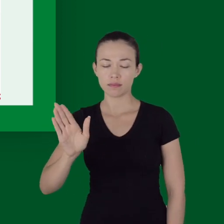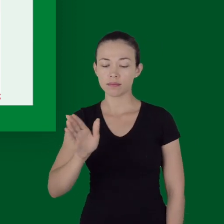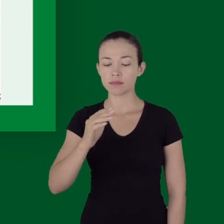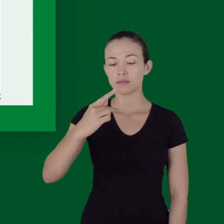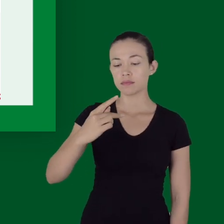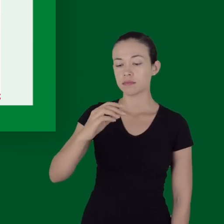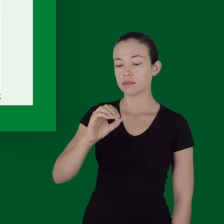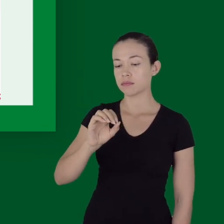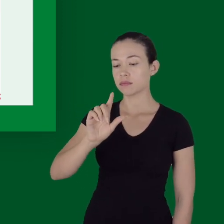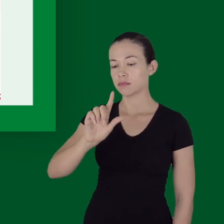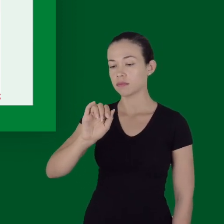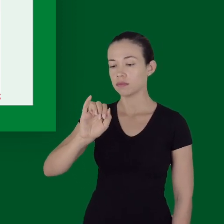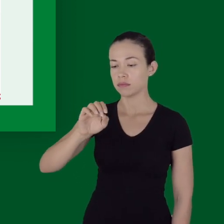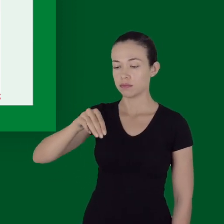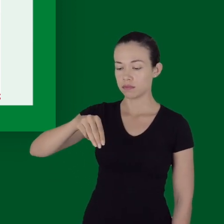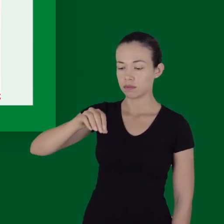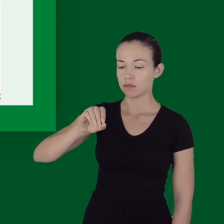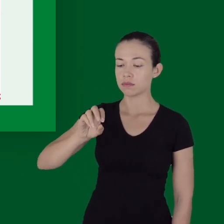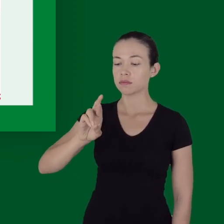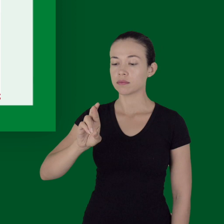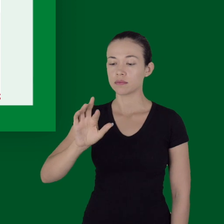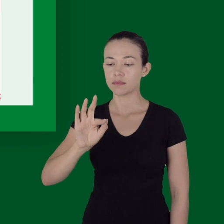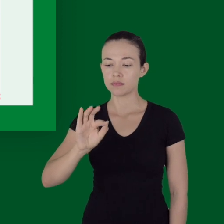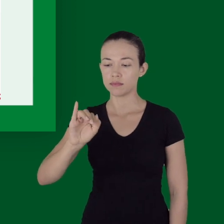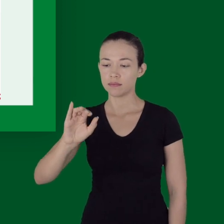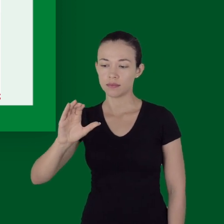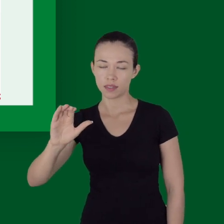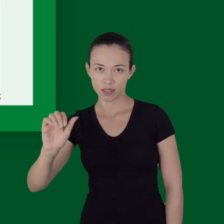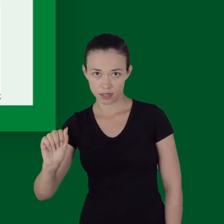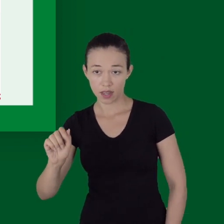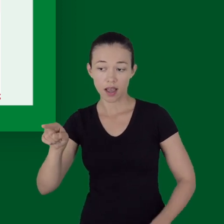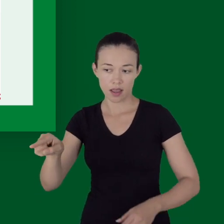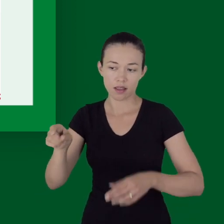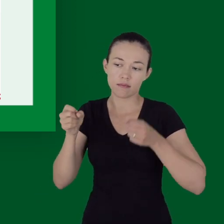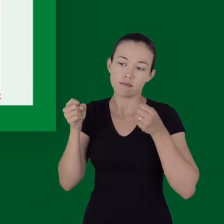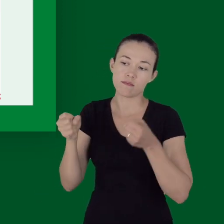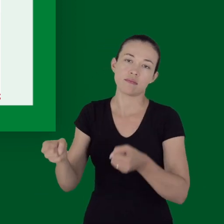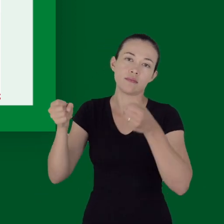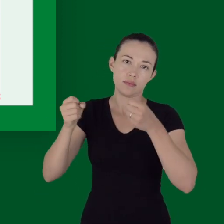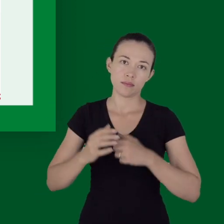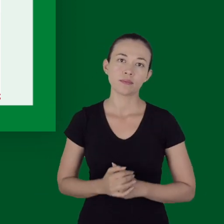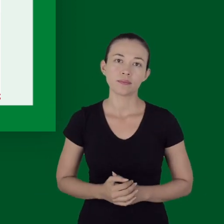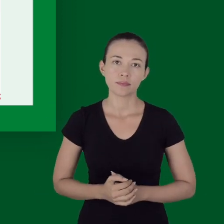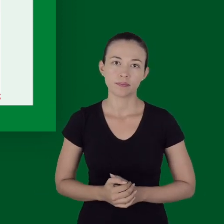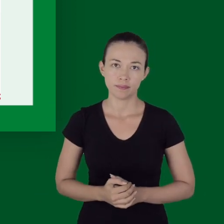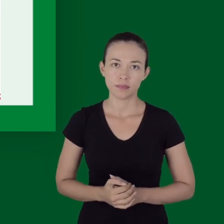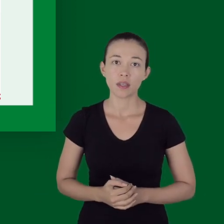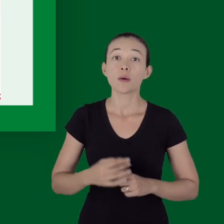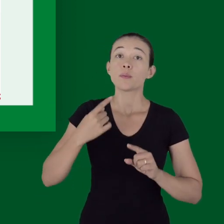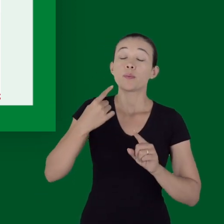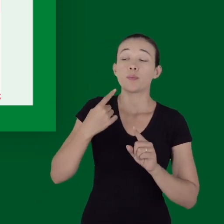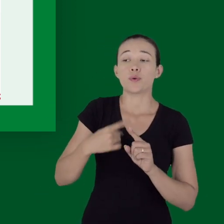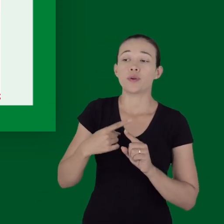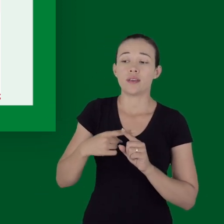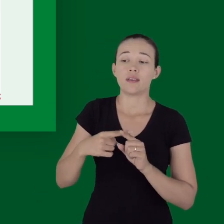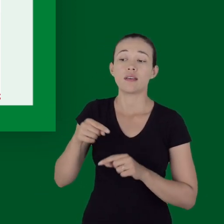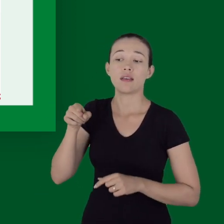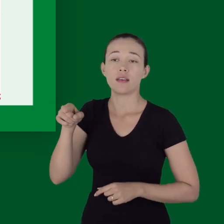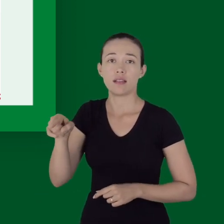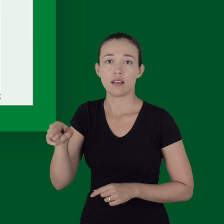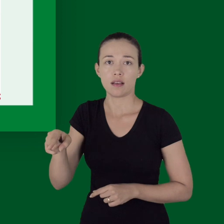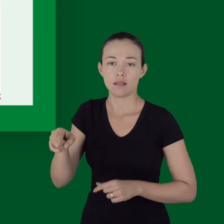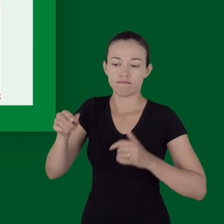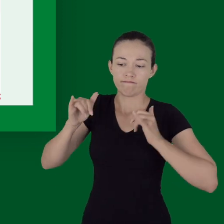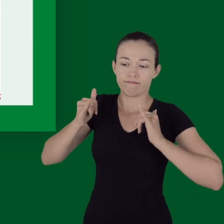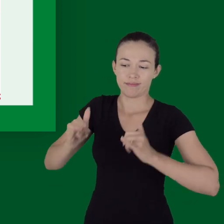numa taquicardia ventricular polimórfica e vai fazer a desfibrilação, né? Que a gente não vai conseguir sincronizar. E o paciente vai